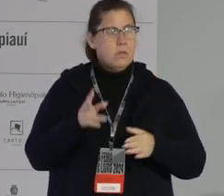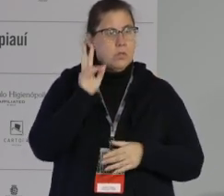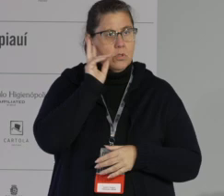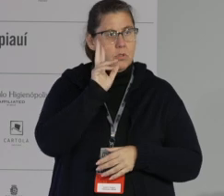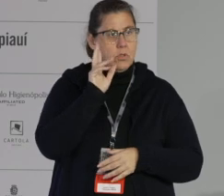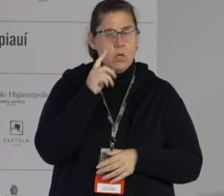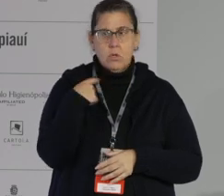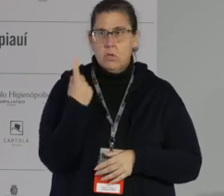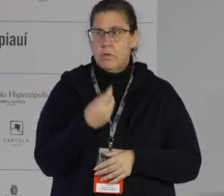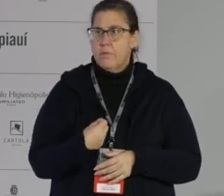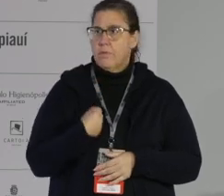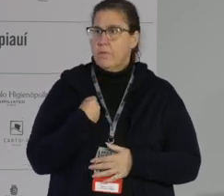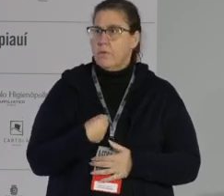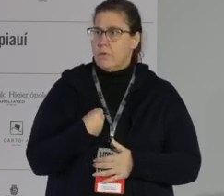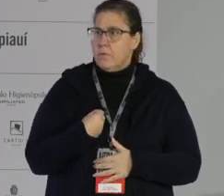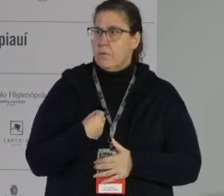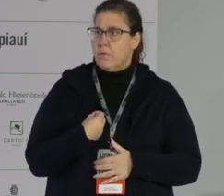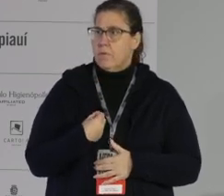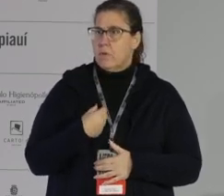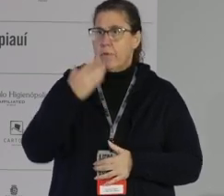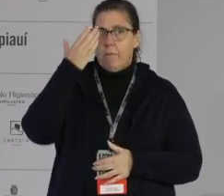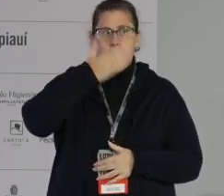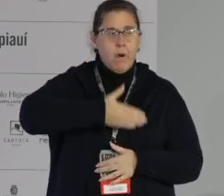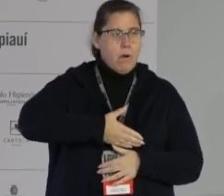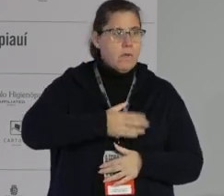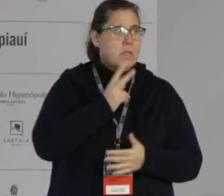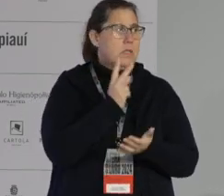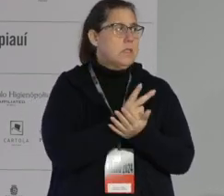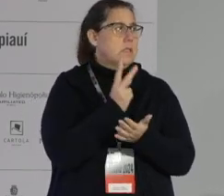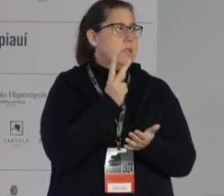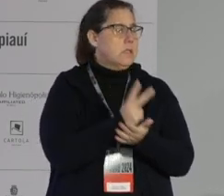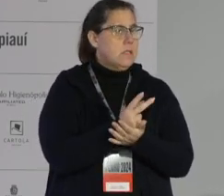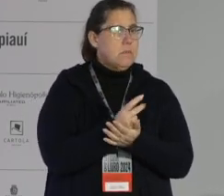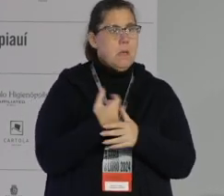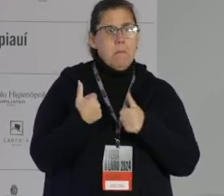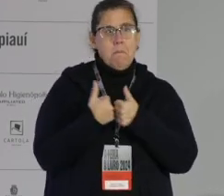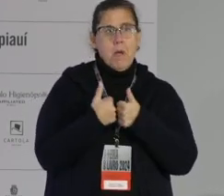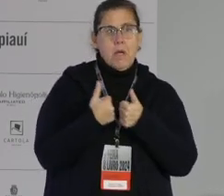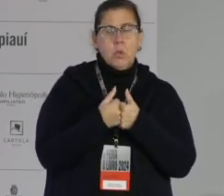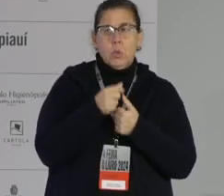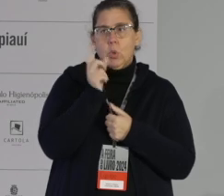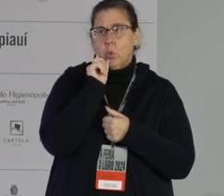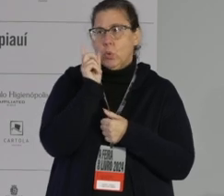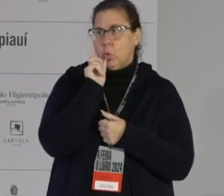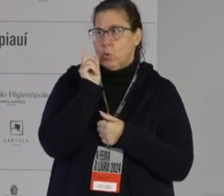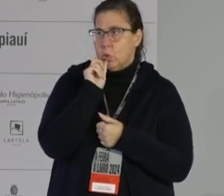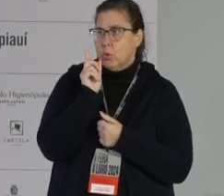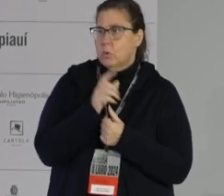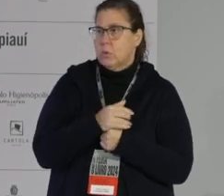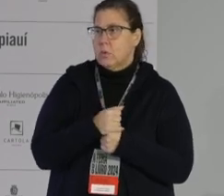viveu, que os fatos desesperadores estavam sempre batendo a nossa porta, assim, diariamente.